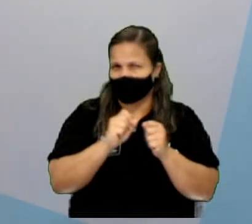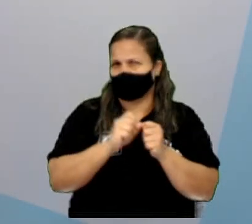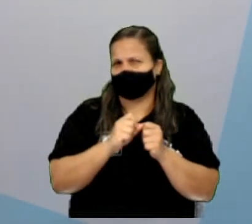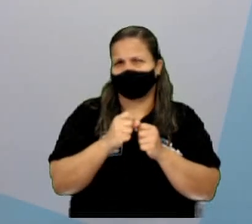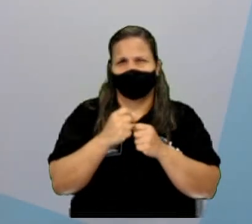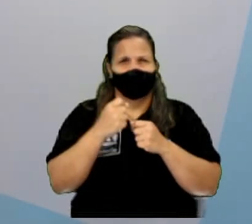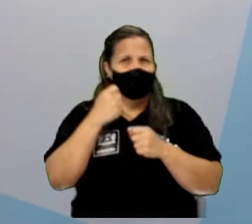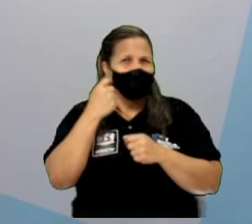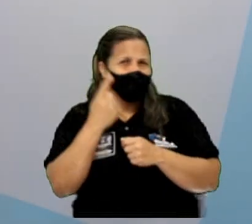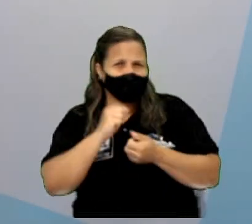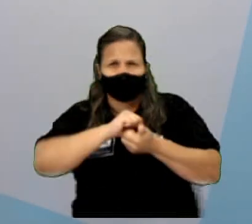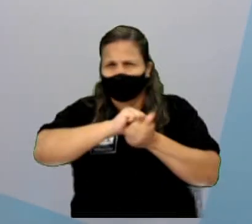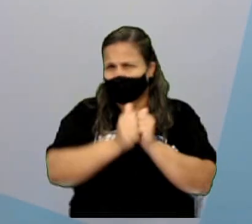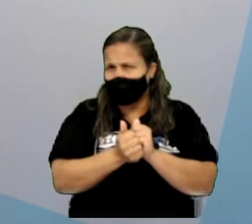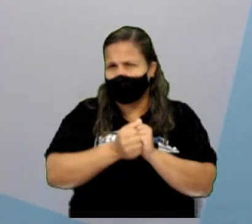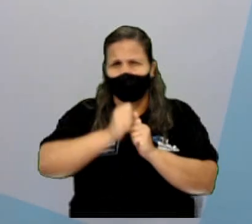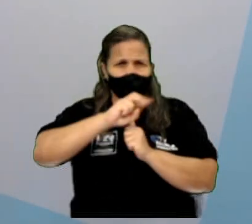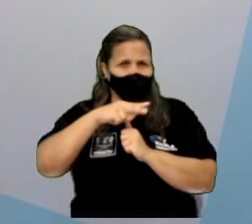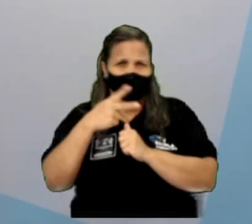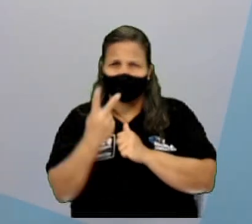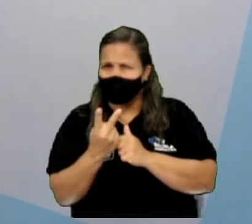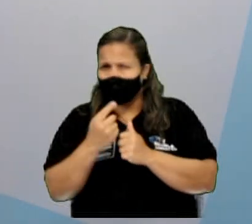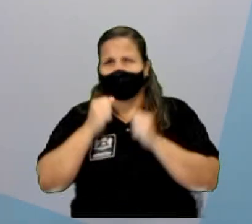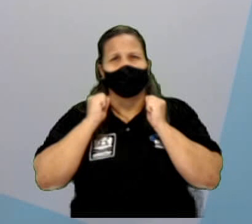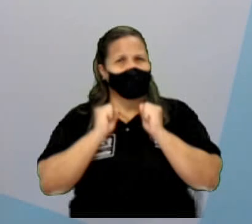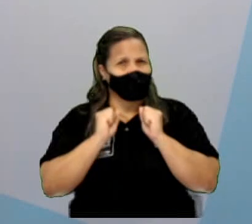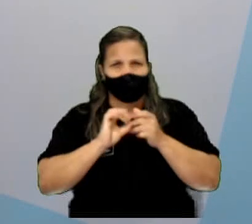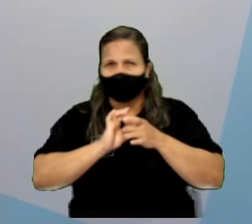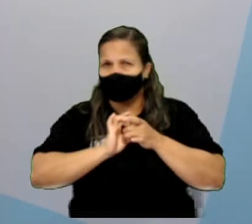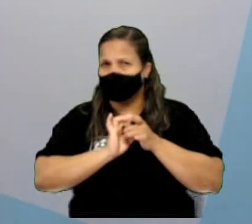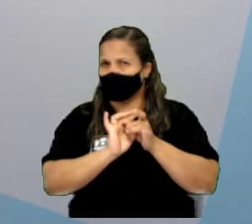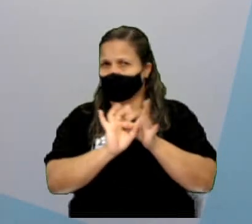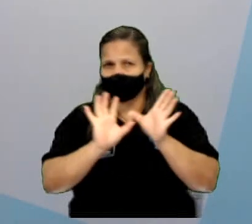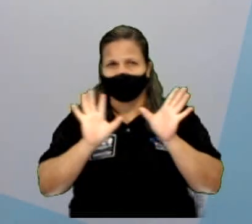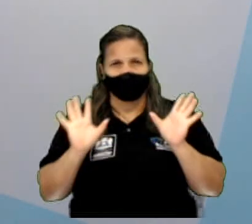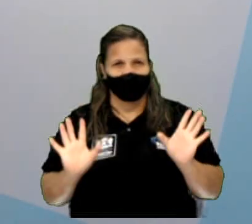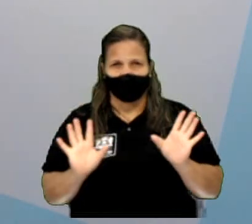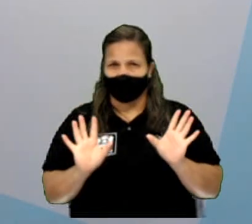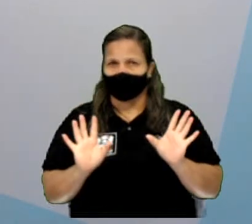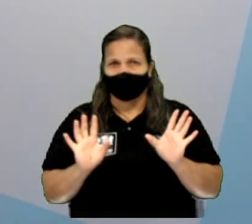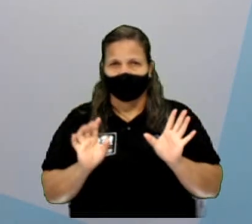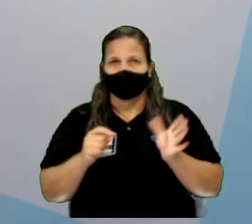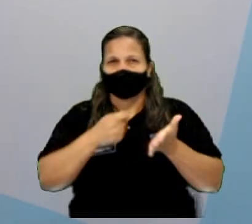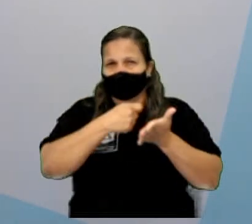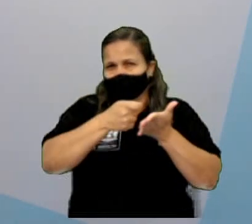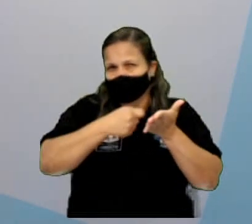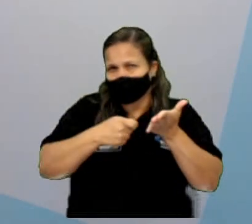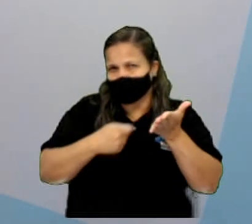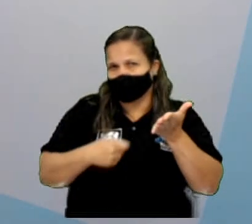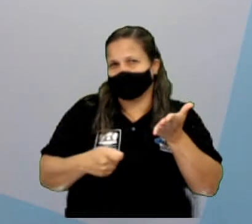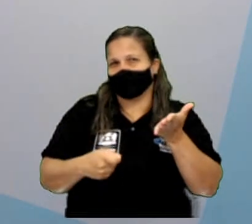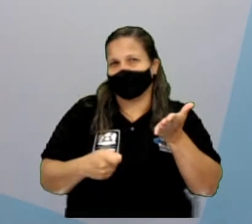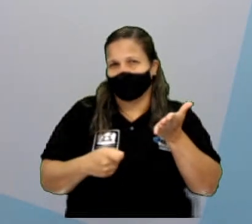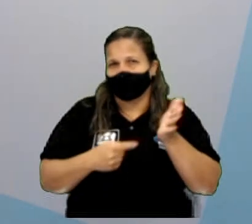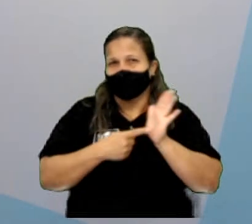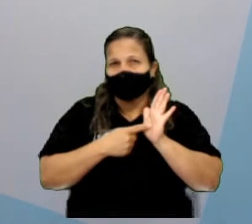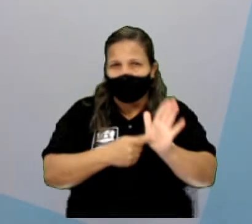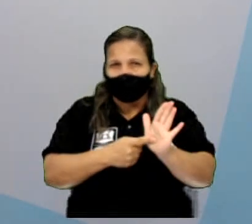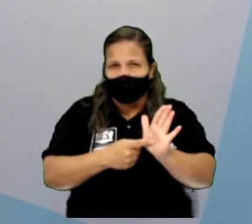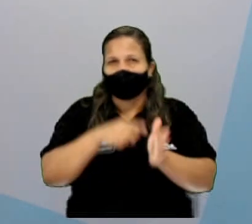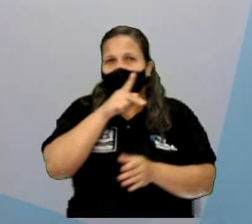jogo, fiquem livres, tá? Isso aqui é o mínimo. Então você vai preencher essa tabelinha e vai entregar para o seu professor de educação física. Beleza,